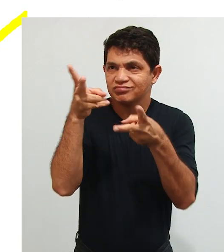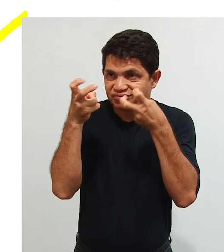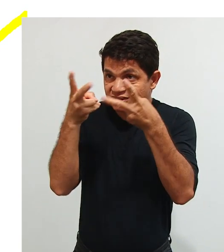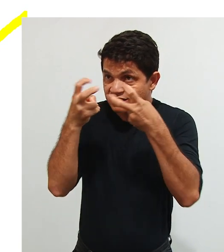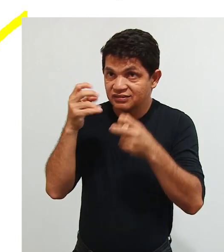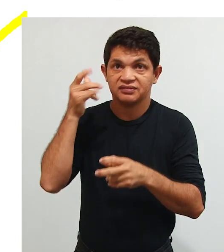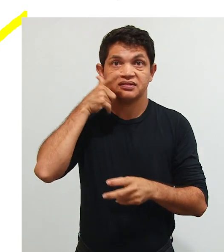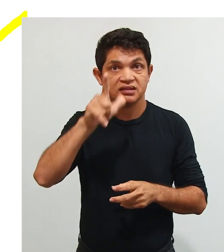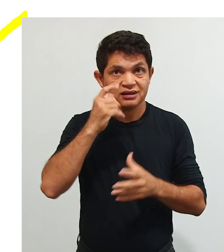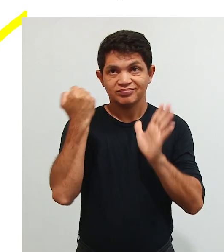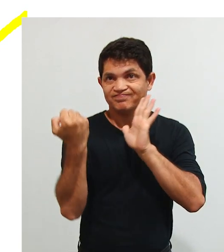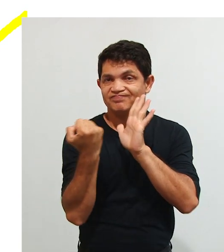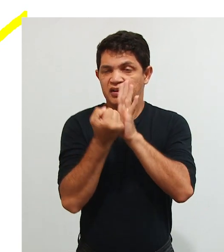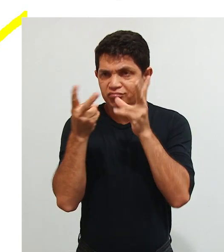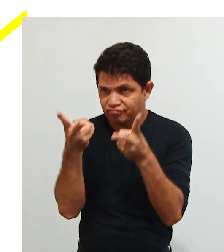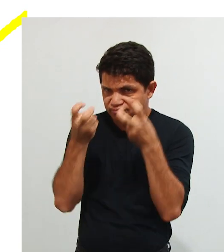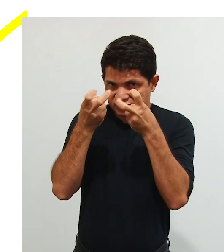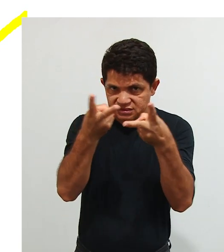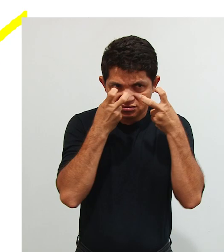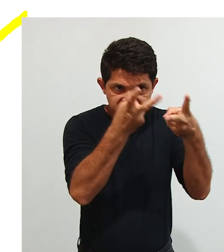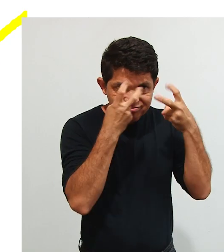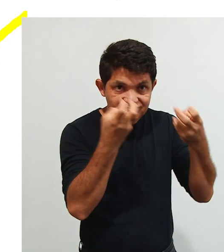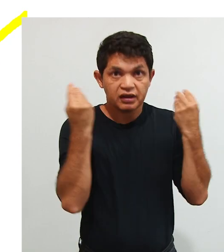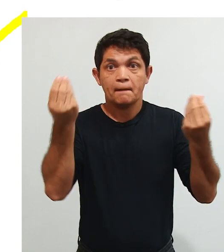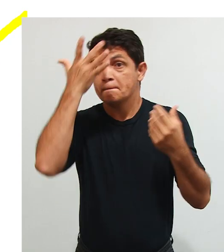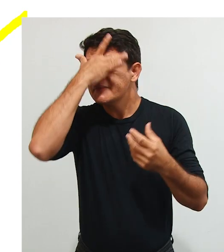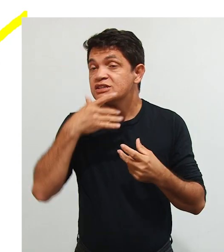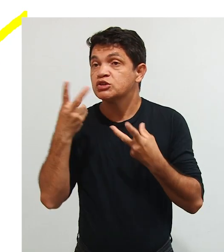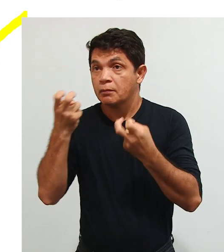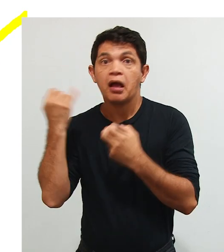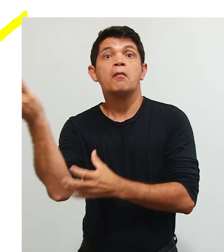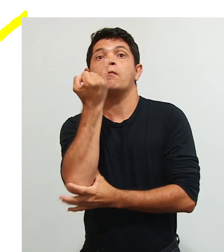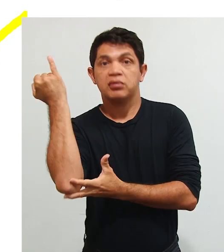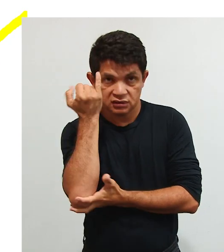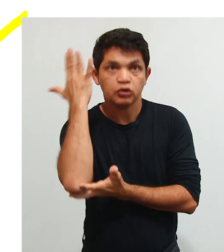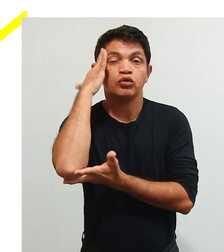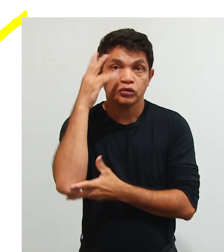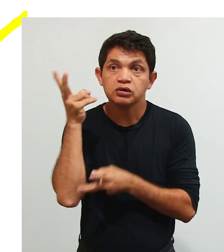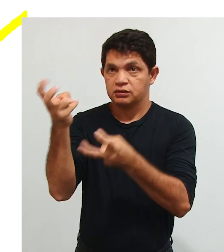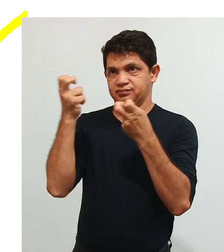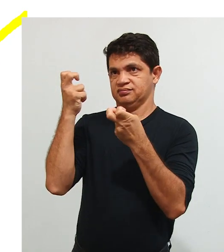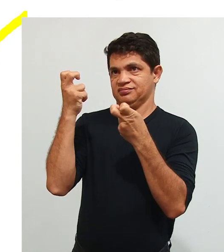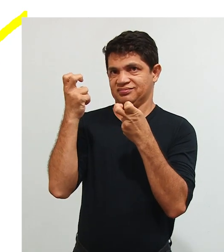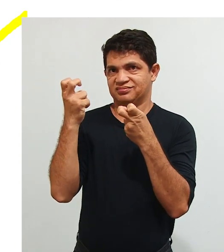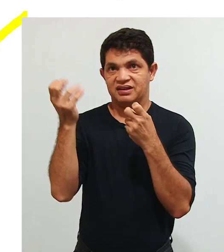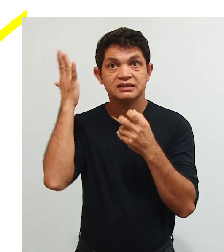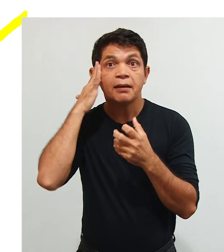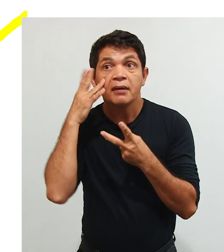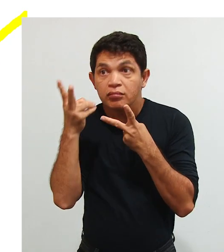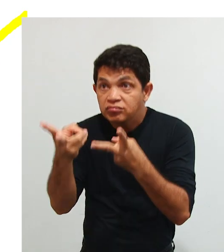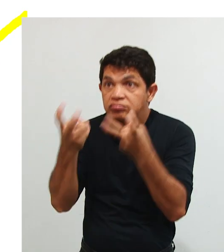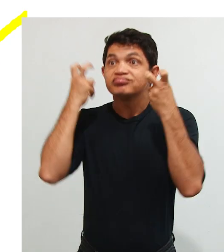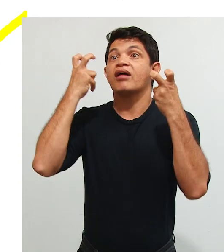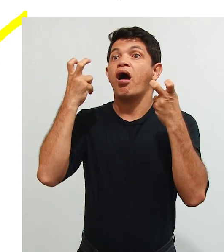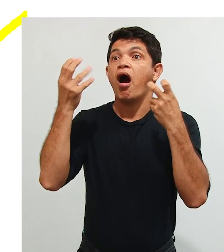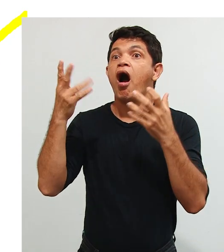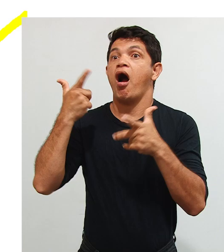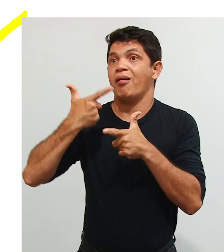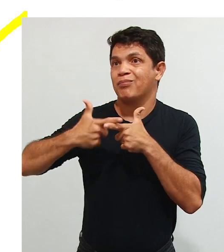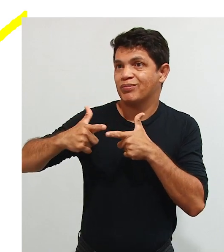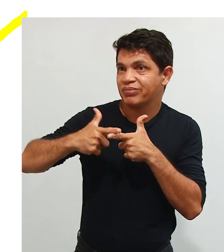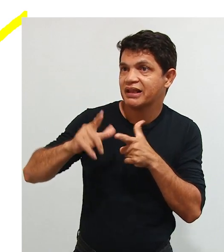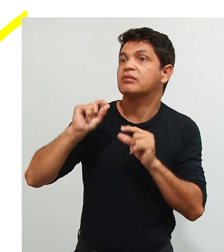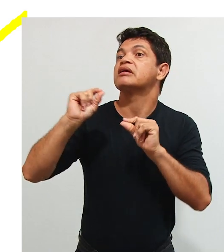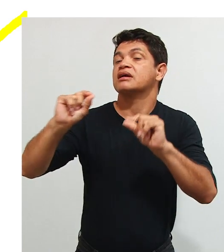não consegue identificar essas emoções e é muito importante saber identificar para que nós possamos ter